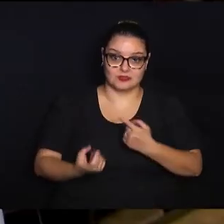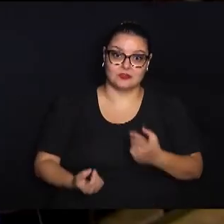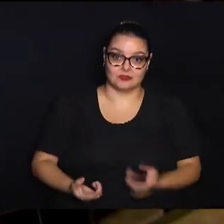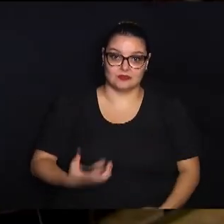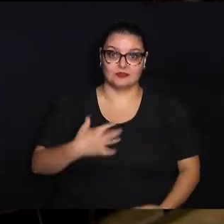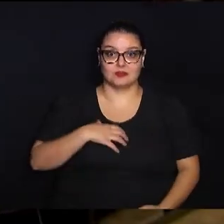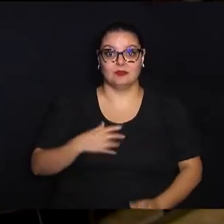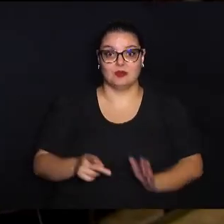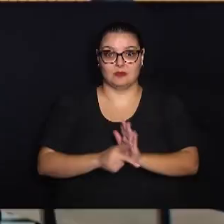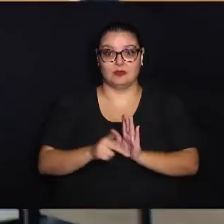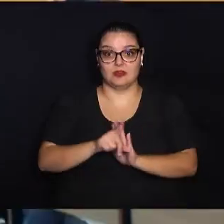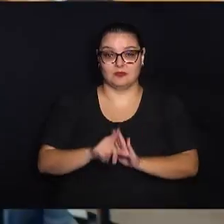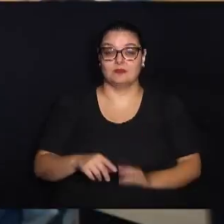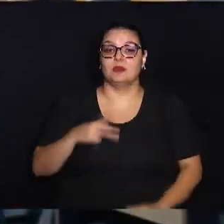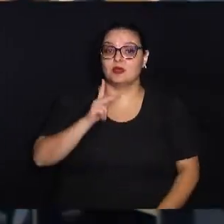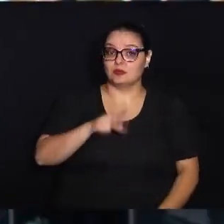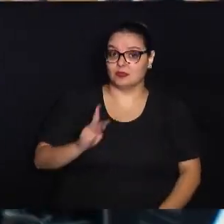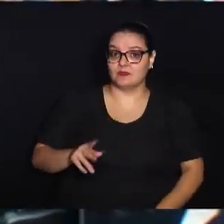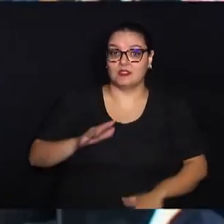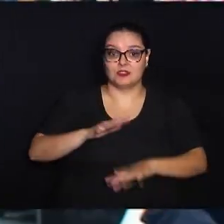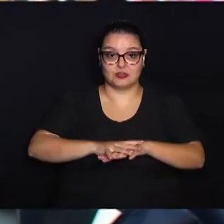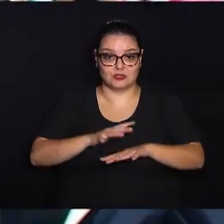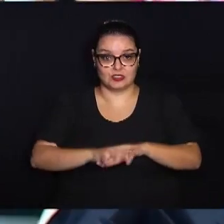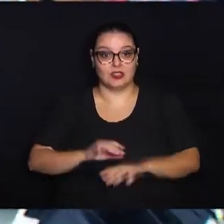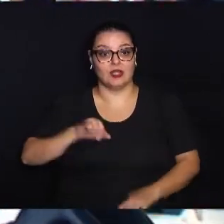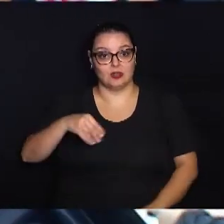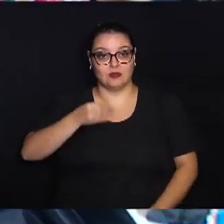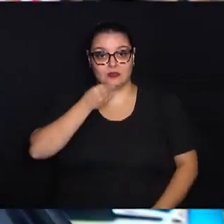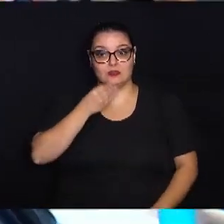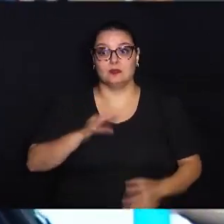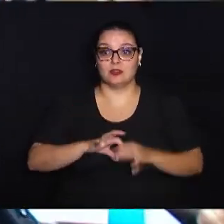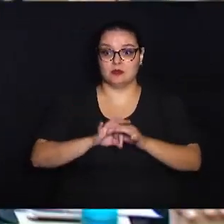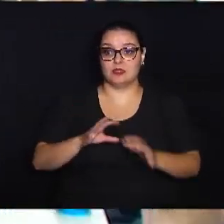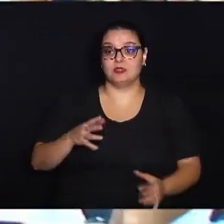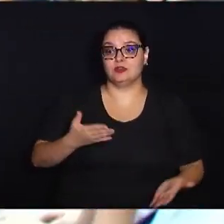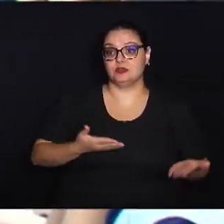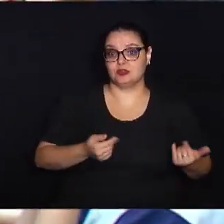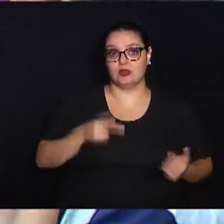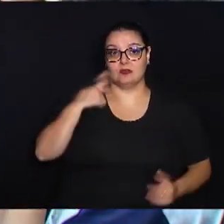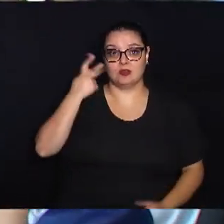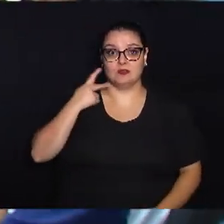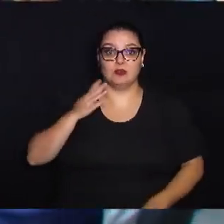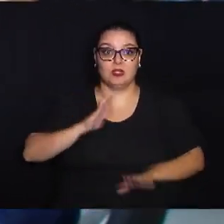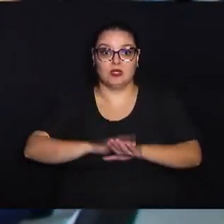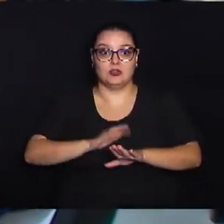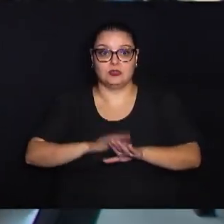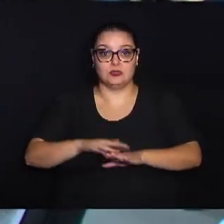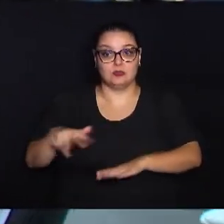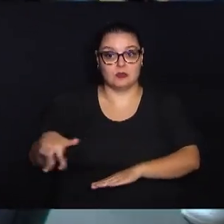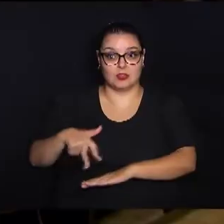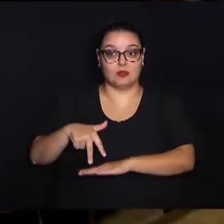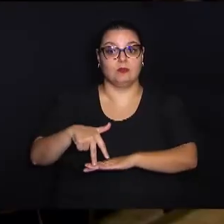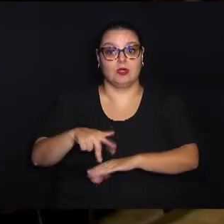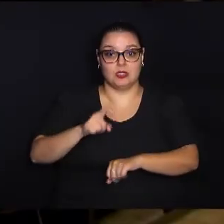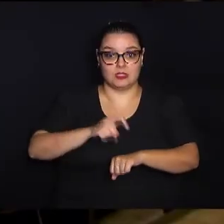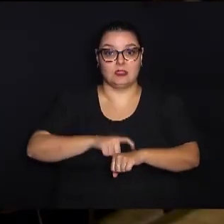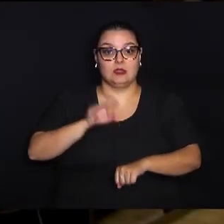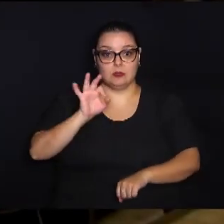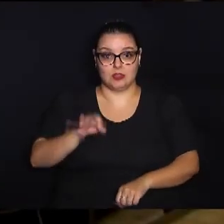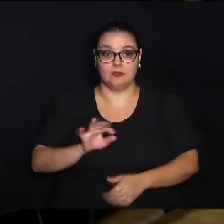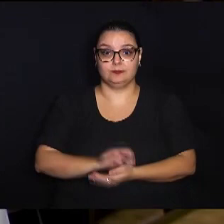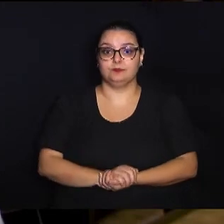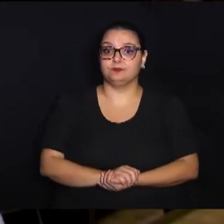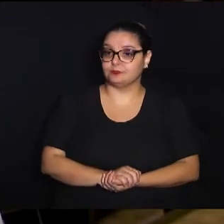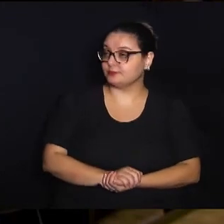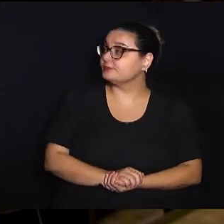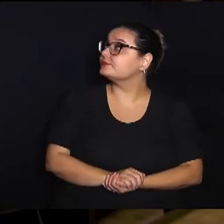Para o professor de matemática, a oportunidade permite que o jovem vereador exerça o protagonismo em tempo real. É muito comum